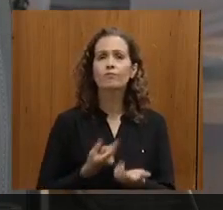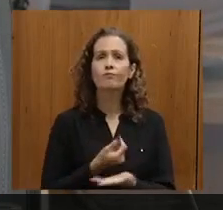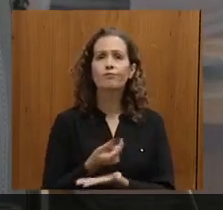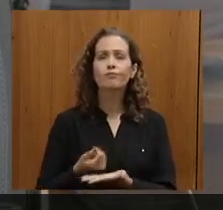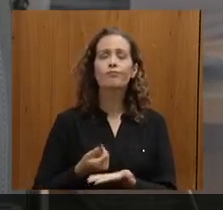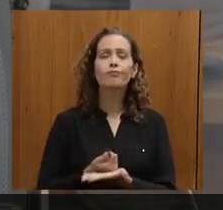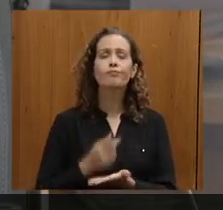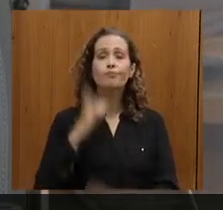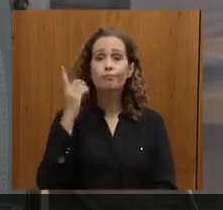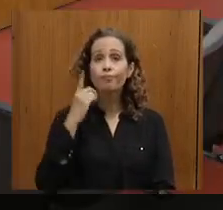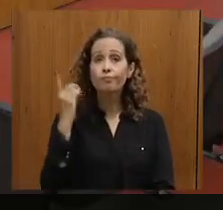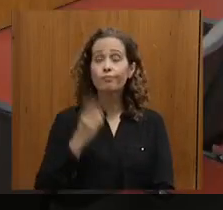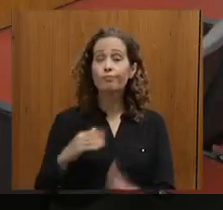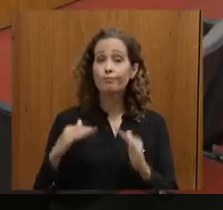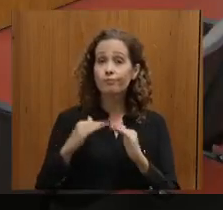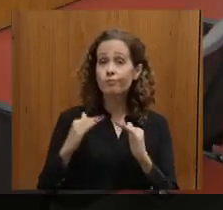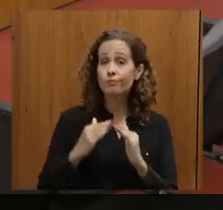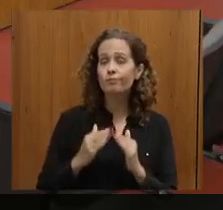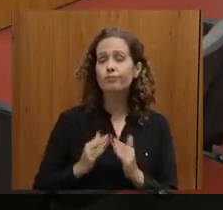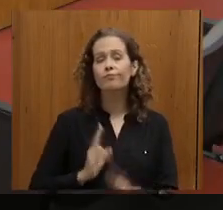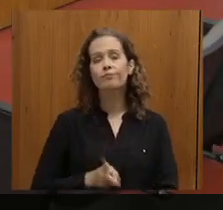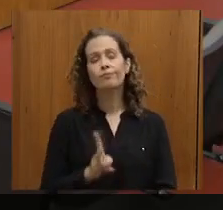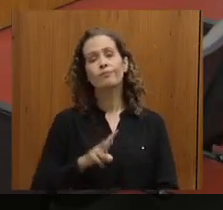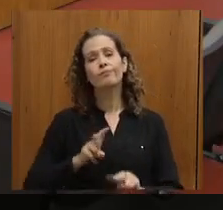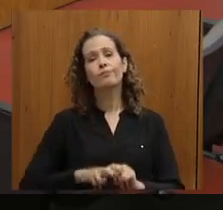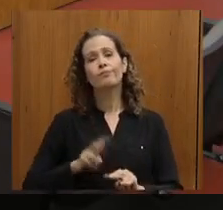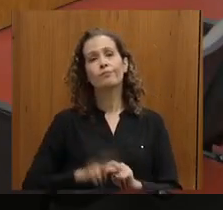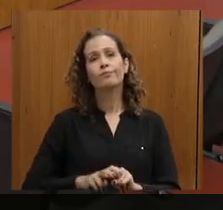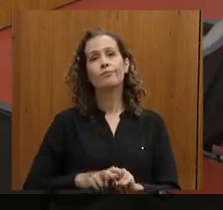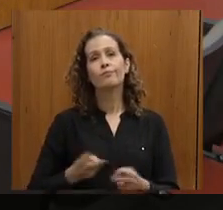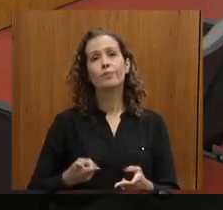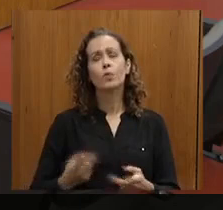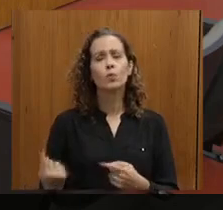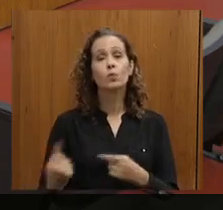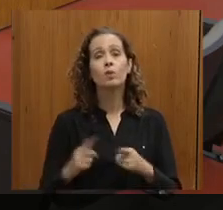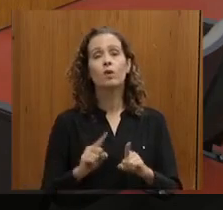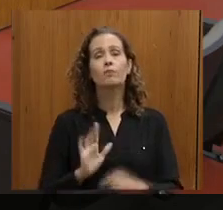requerimentos permaneçam como se encontram, os contrários se manifestem.